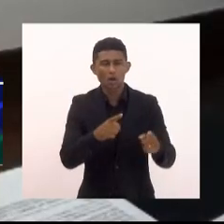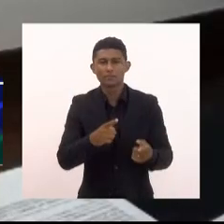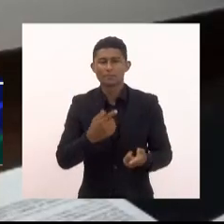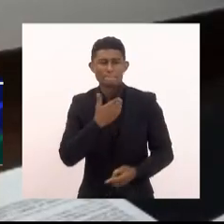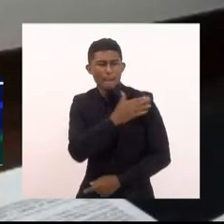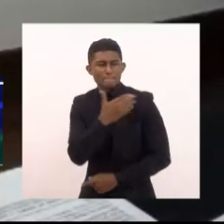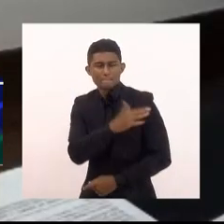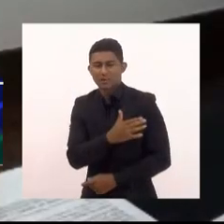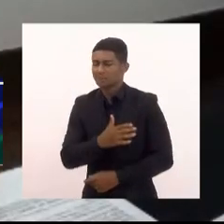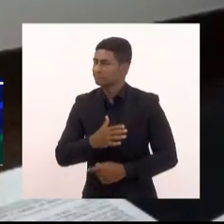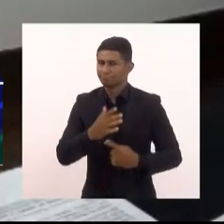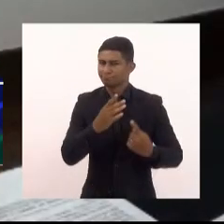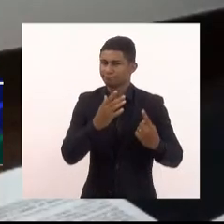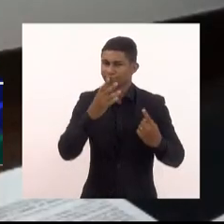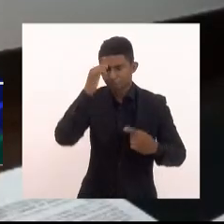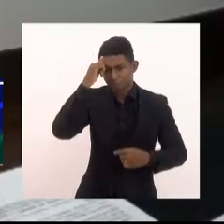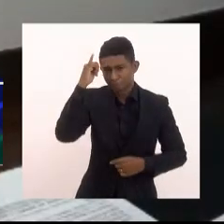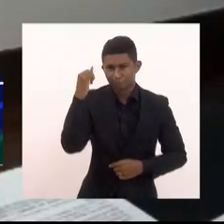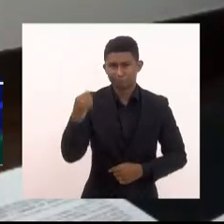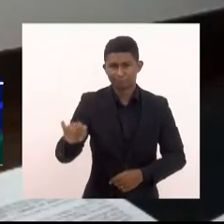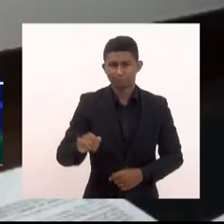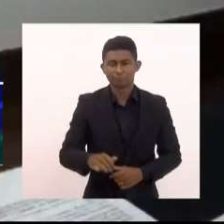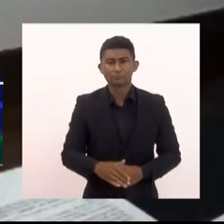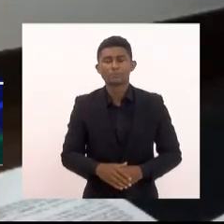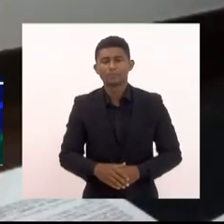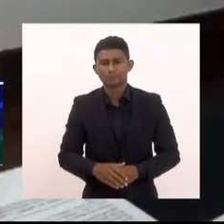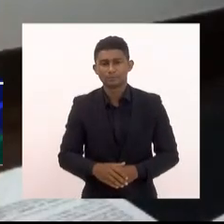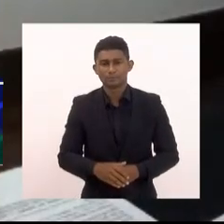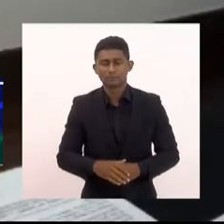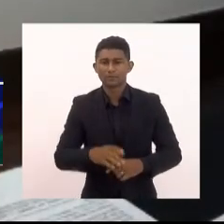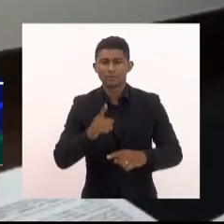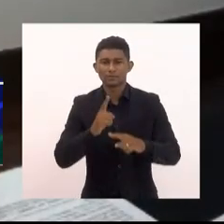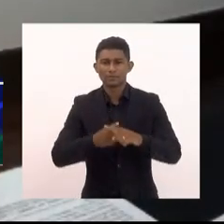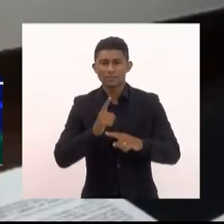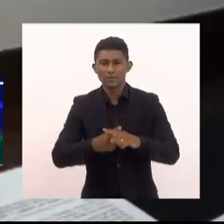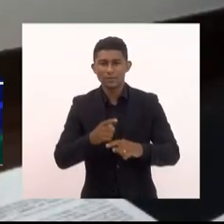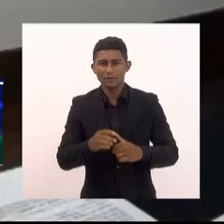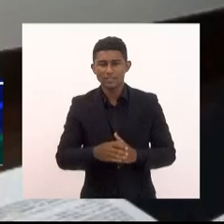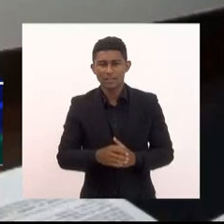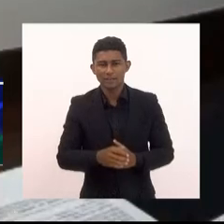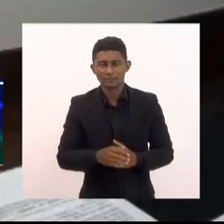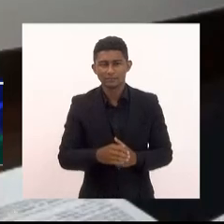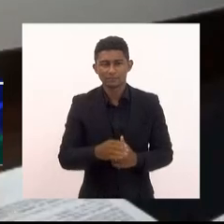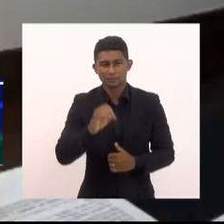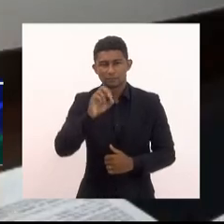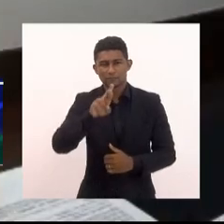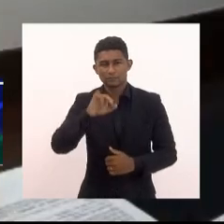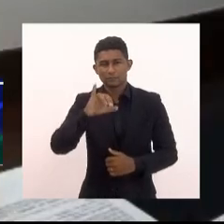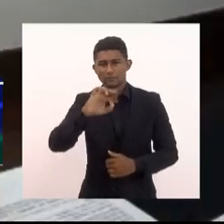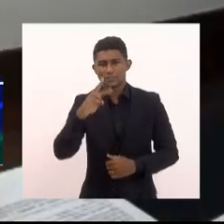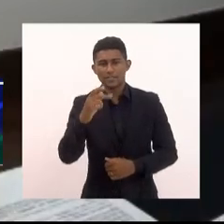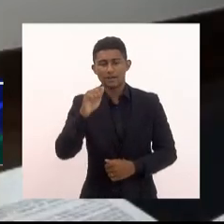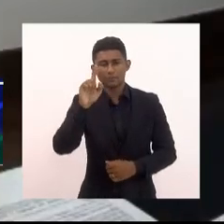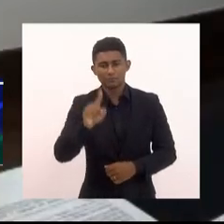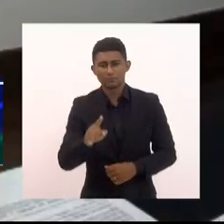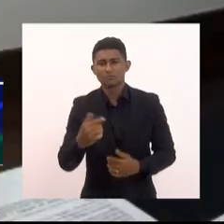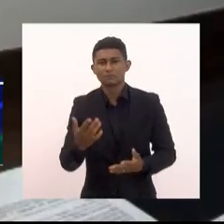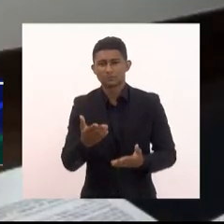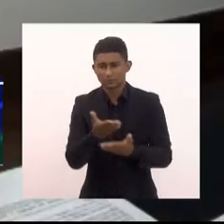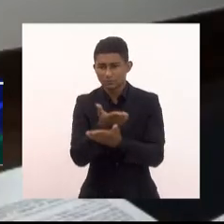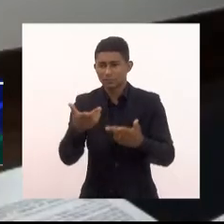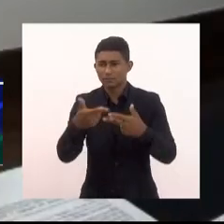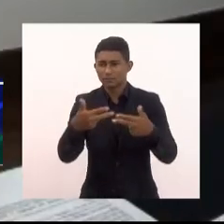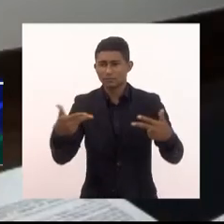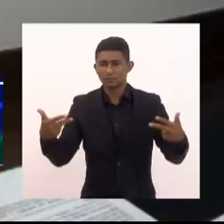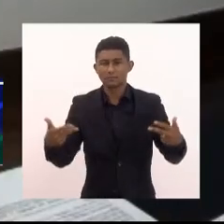não apenas em função do fato de que vários orixás da Umbanda e do Candomblé têm uma tradução,